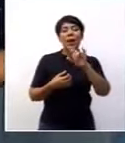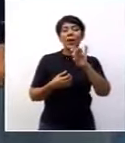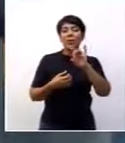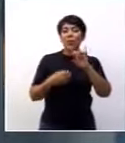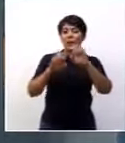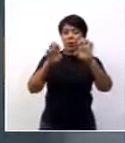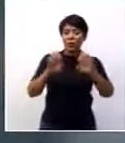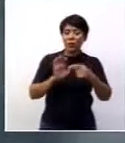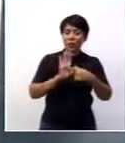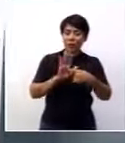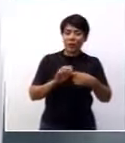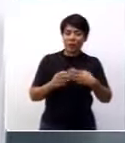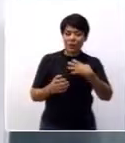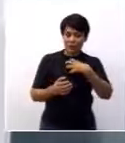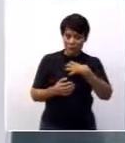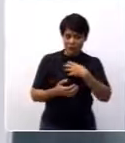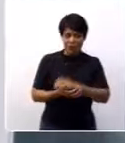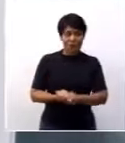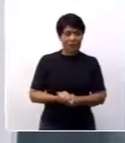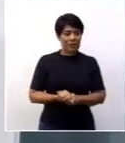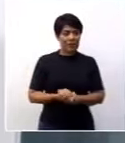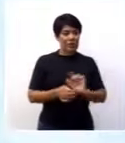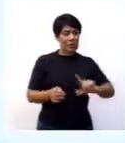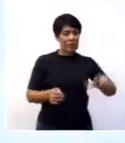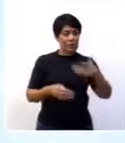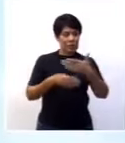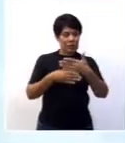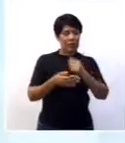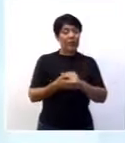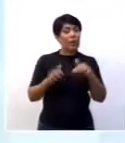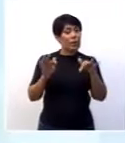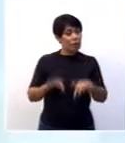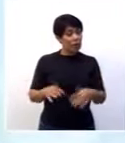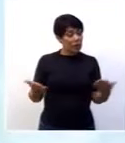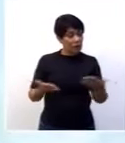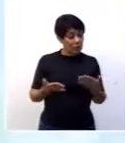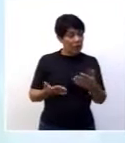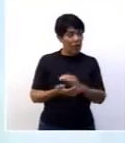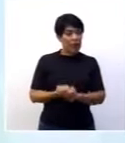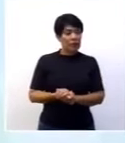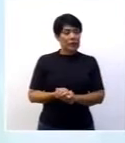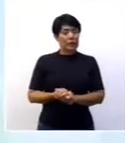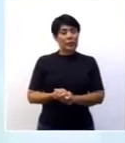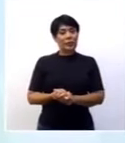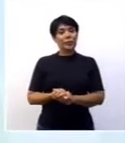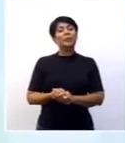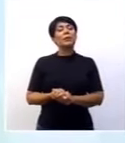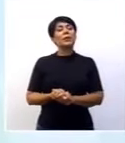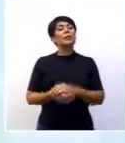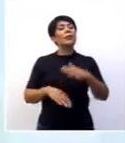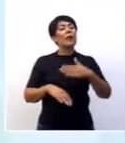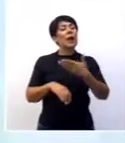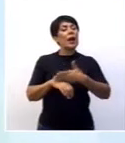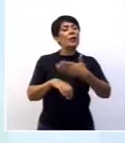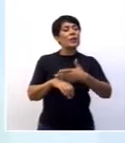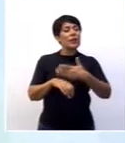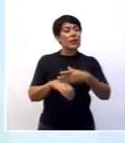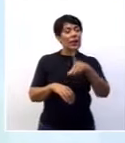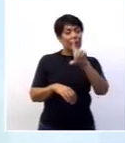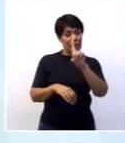traz o nosso sentimento. Próxima tela, por favor. Finalizo a aula, tá? Com a atividade D,